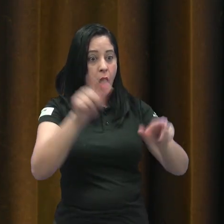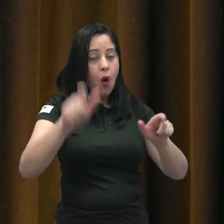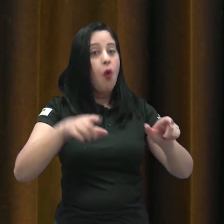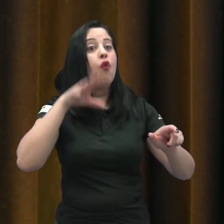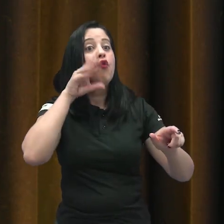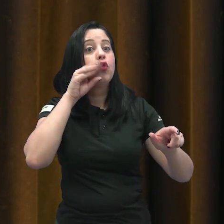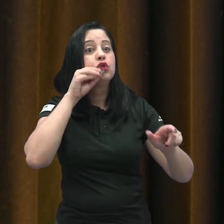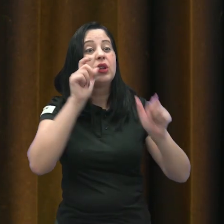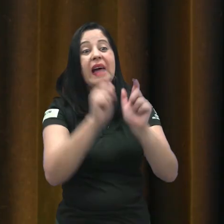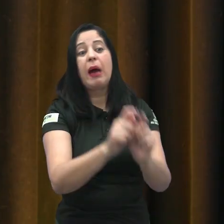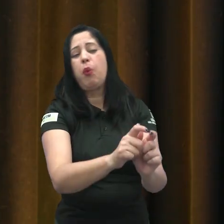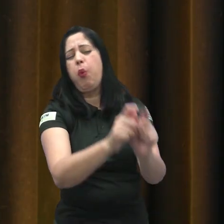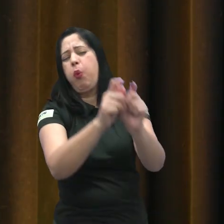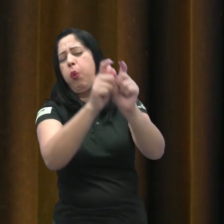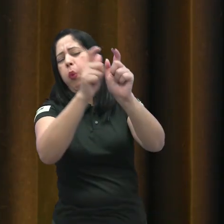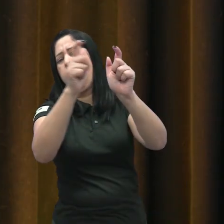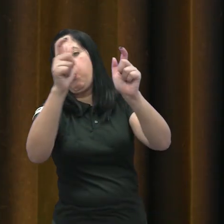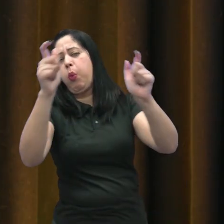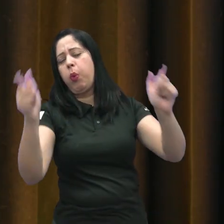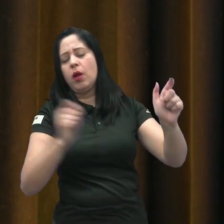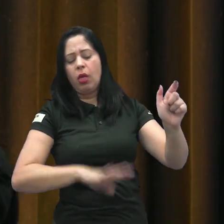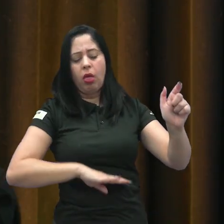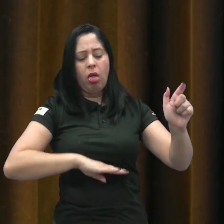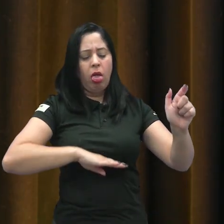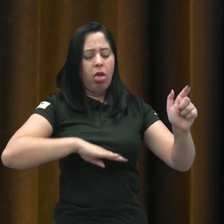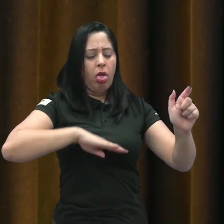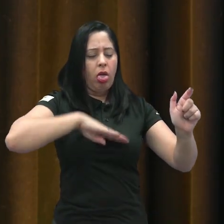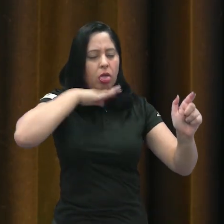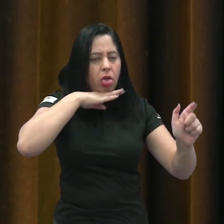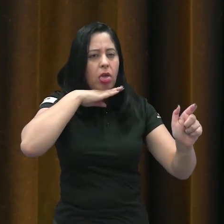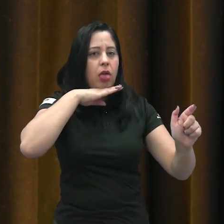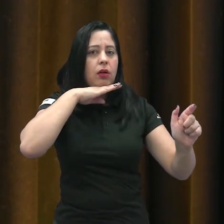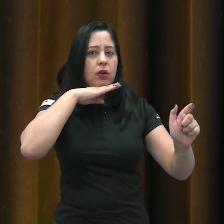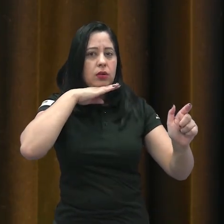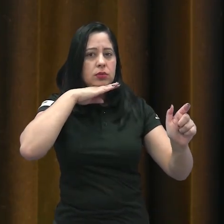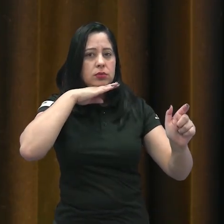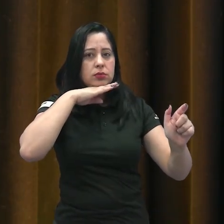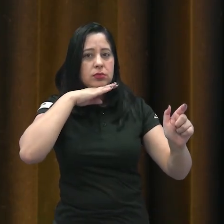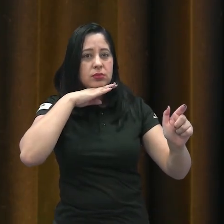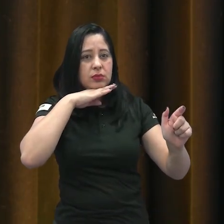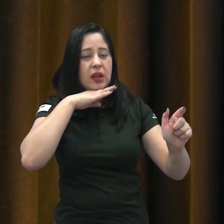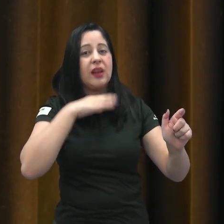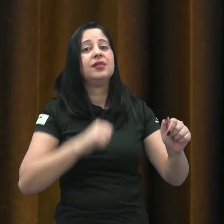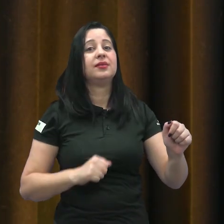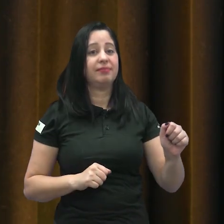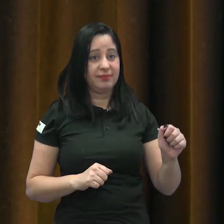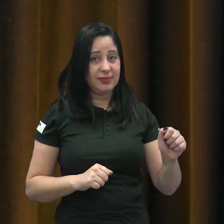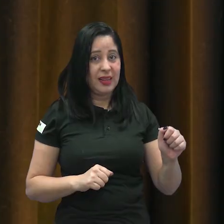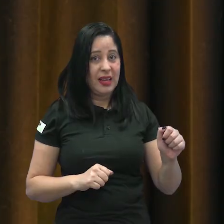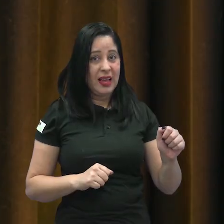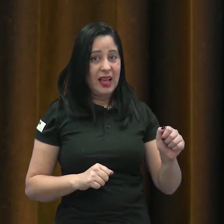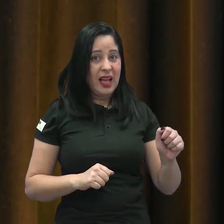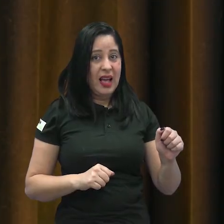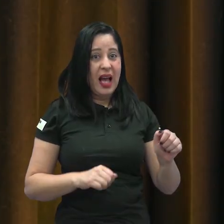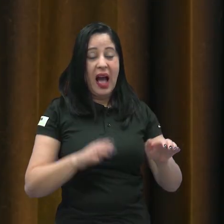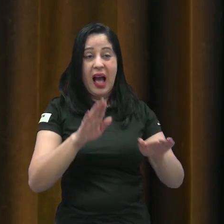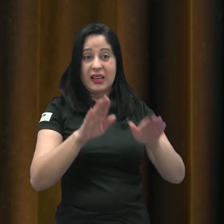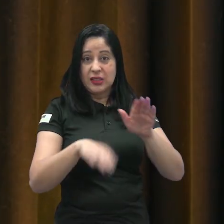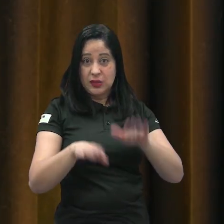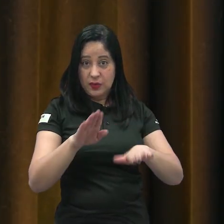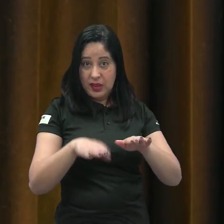de pessoas que não estão, por causa dessa presença, acaba fazendo muitas falhas